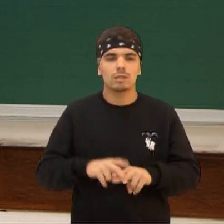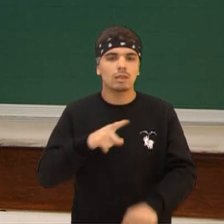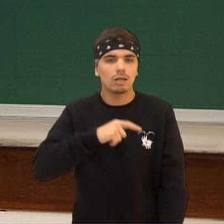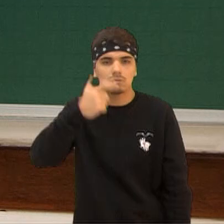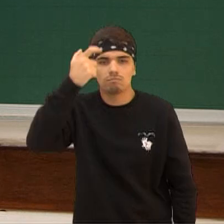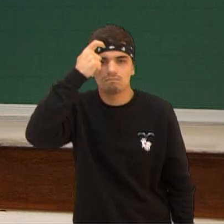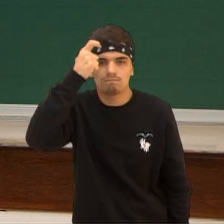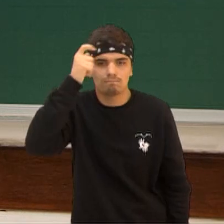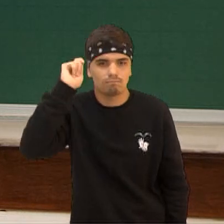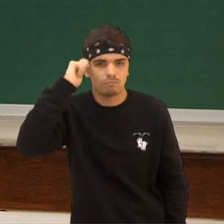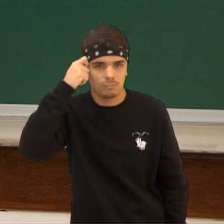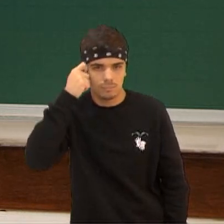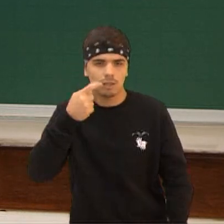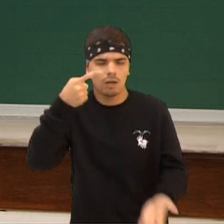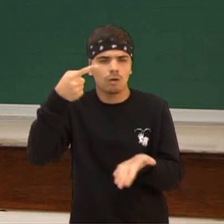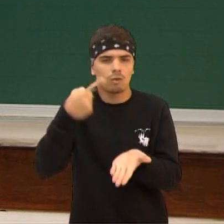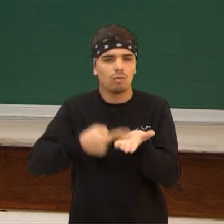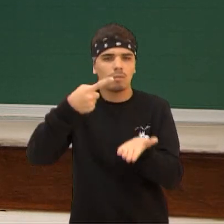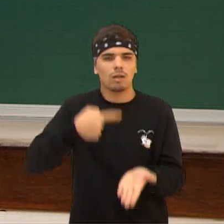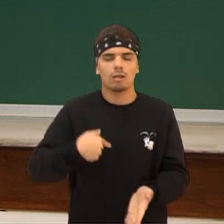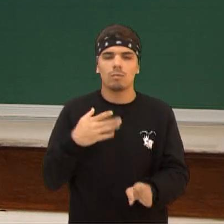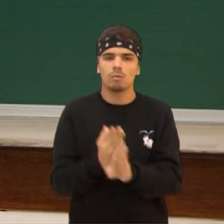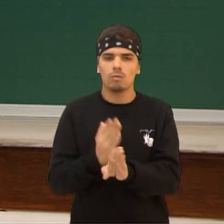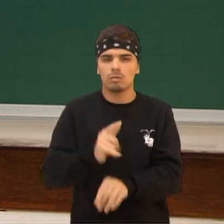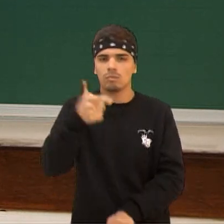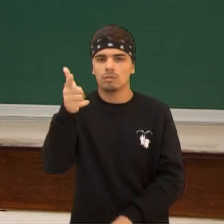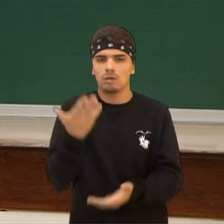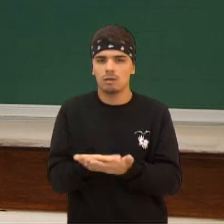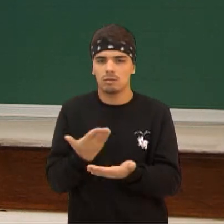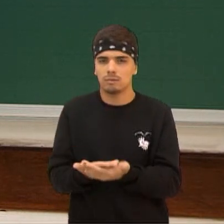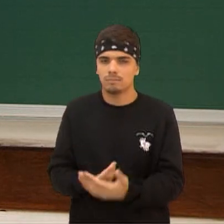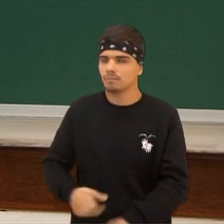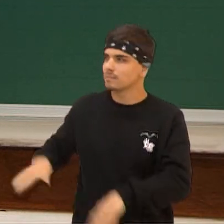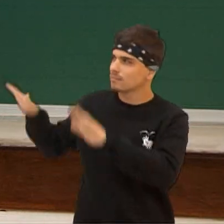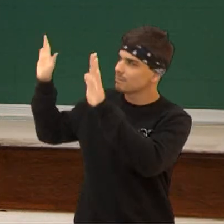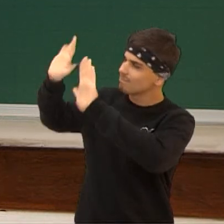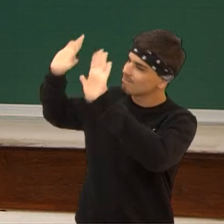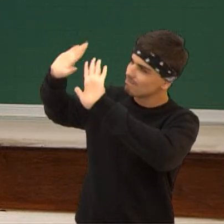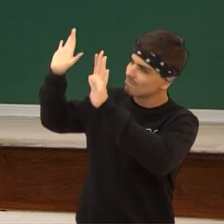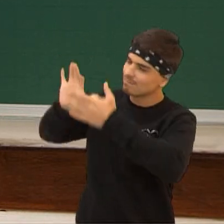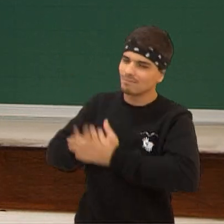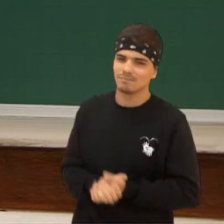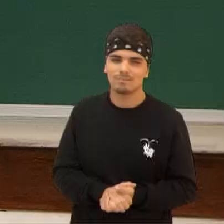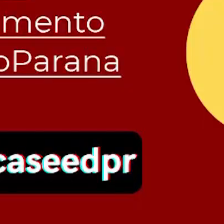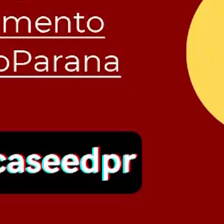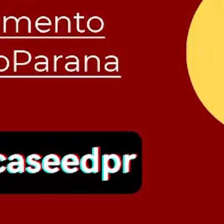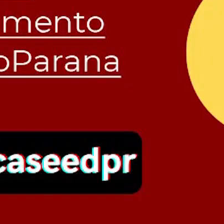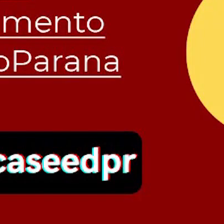consciência negra. Combinado? E eu vejo vocês na próxima aula. Cadu, bye!